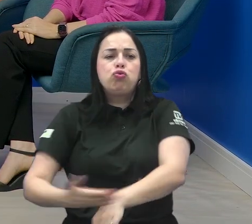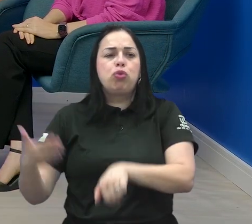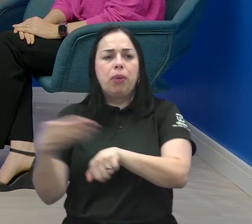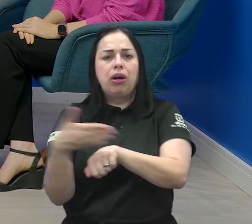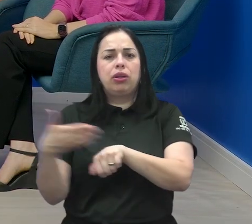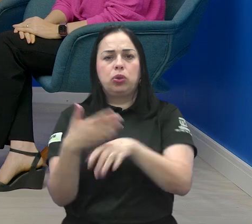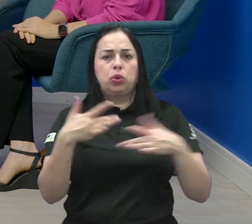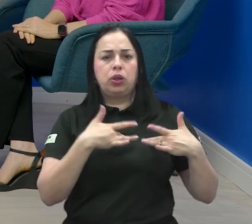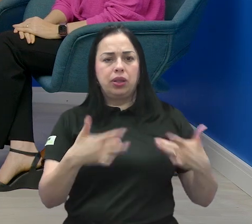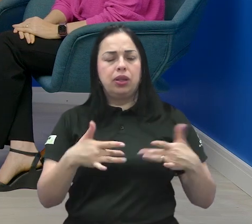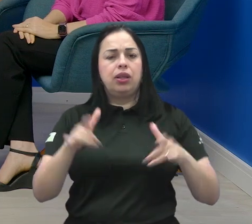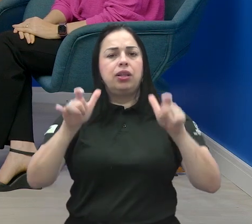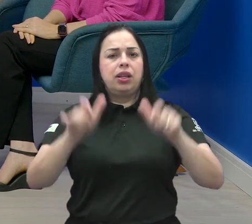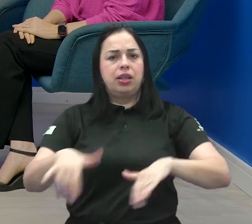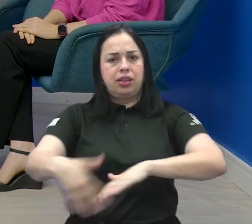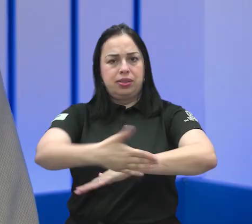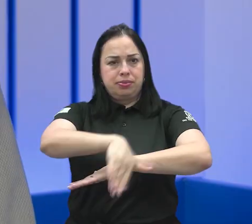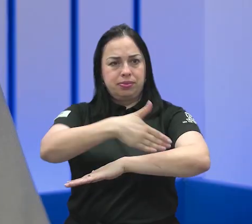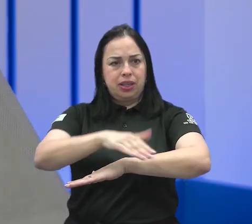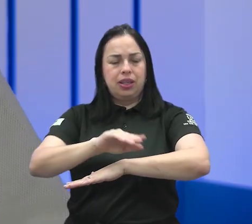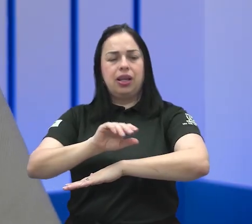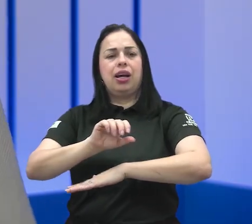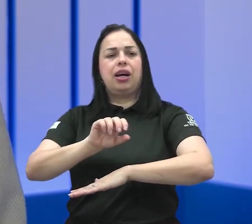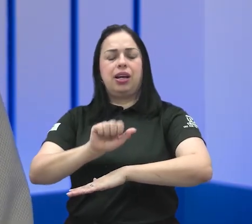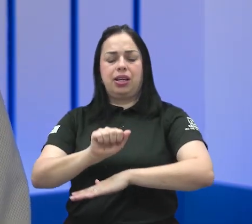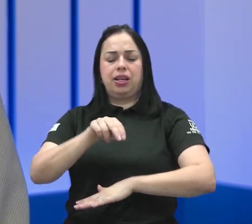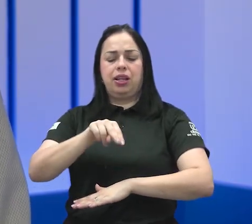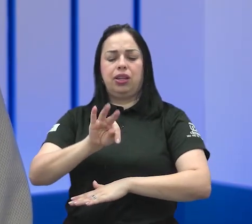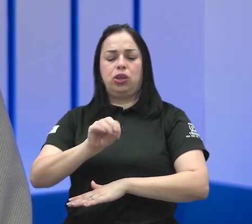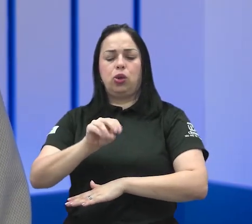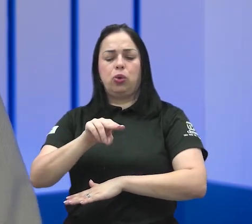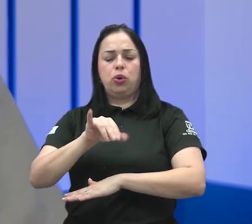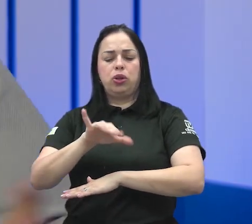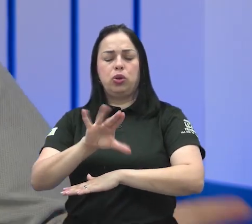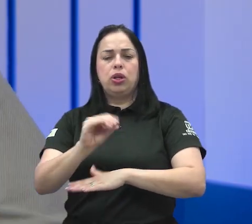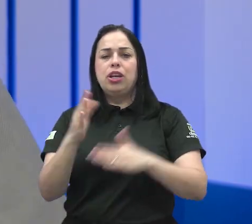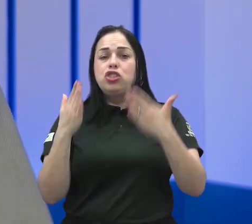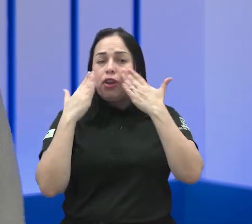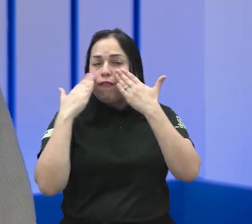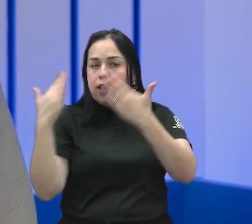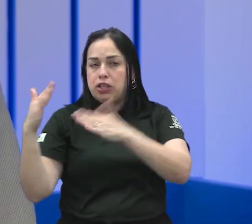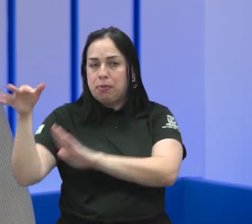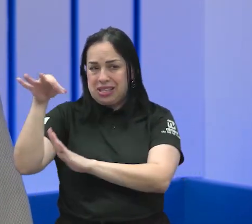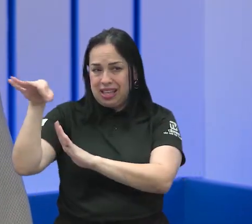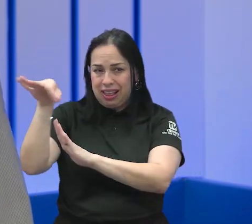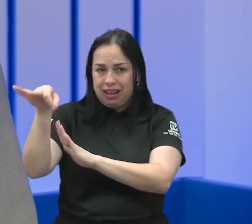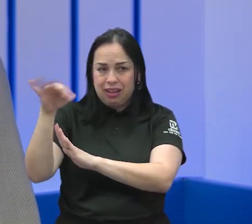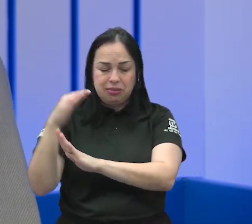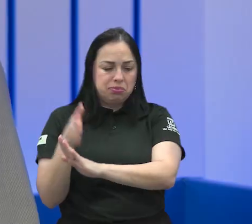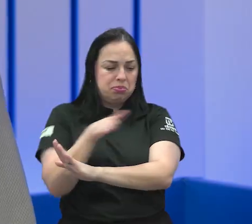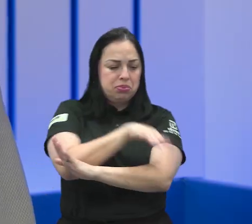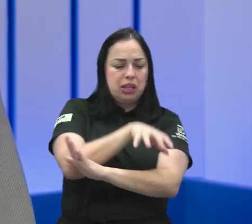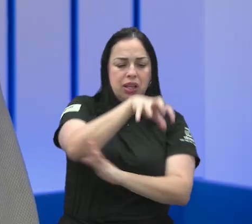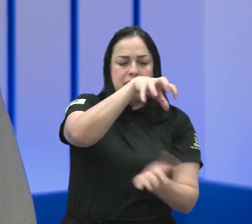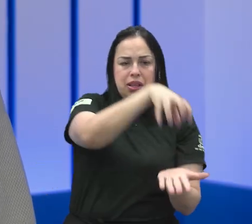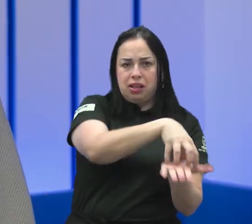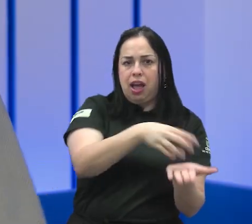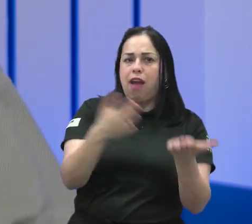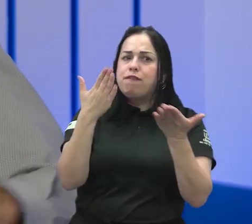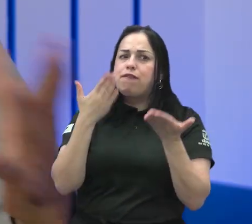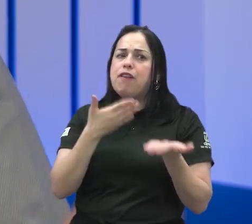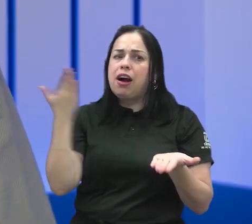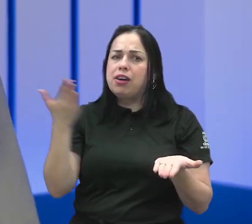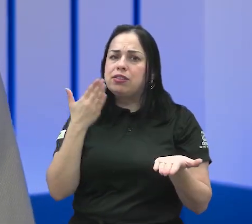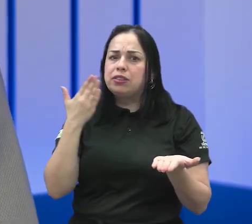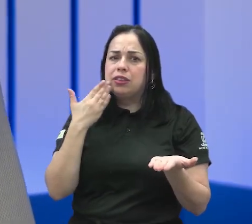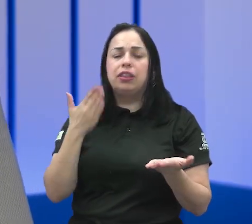manter esse hábito regular de doação. E o endereço é na Rua Antônio Sais, 425, no centro, fica em frente à Santa Casa de São José dos Campos, é